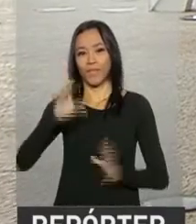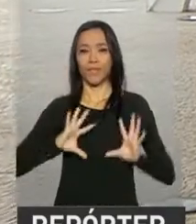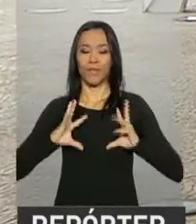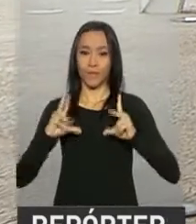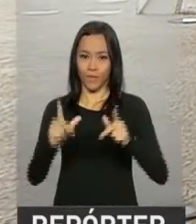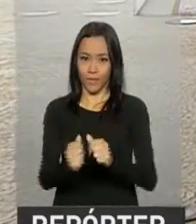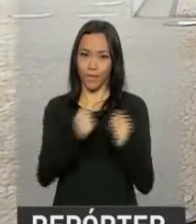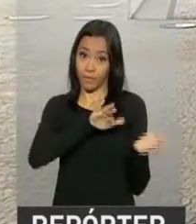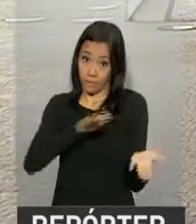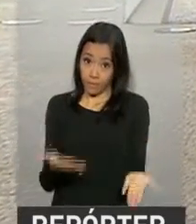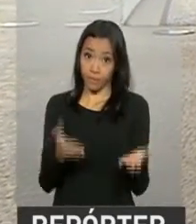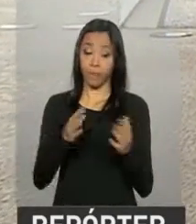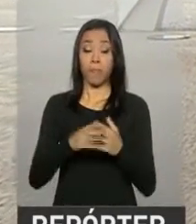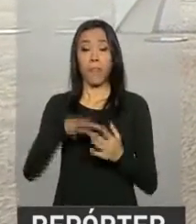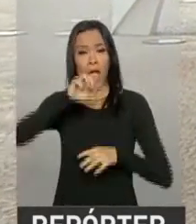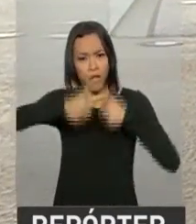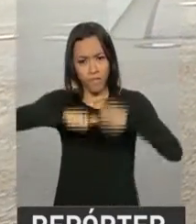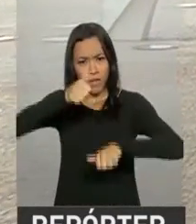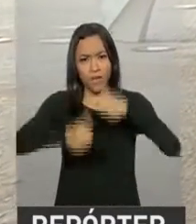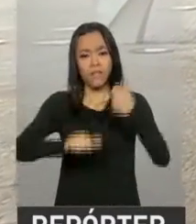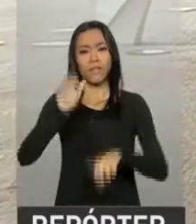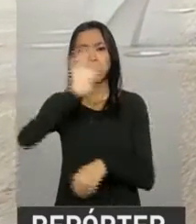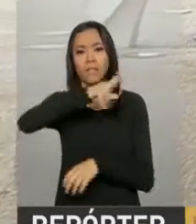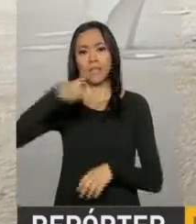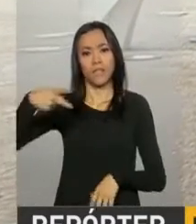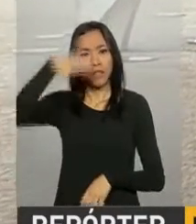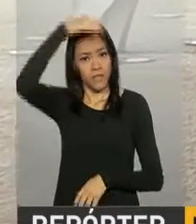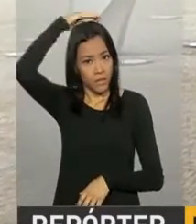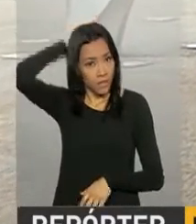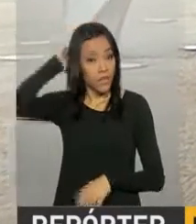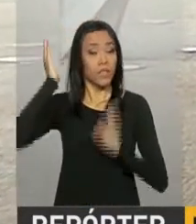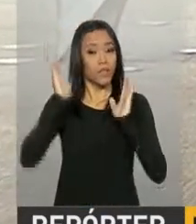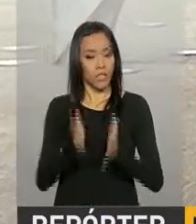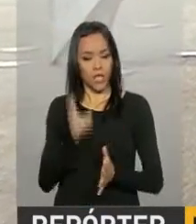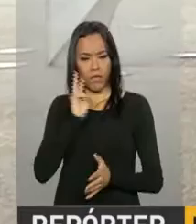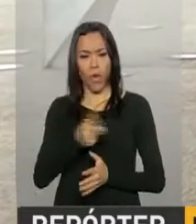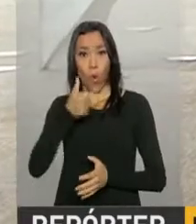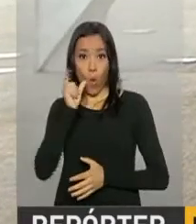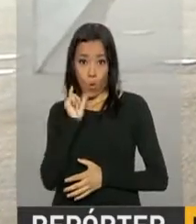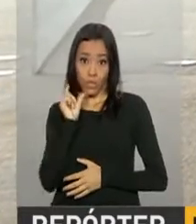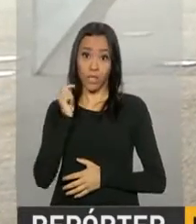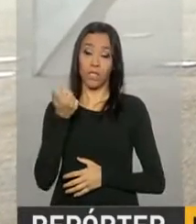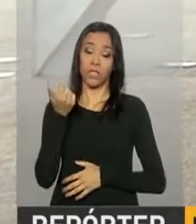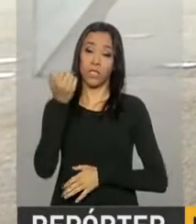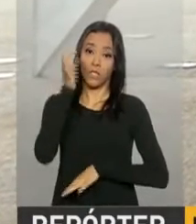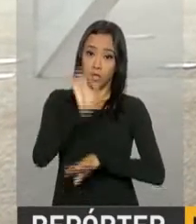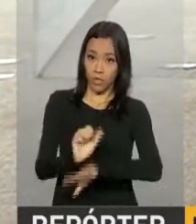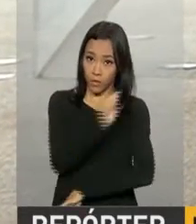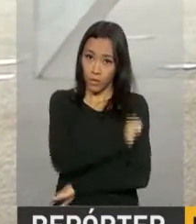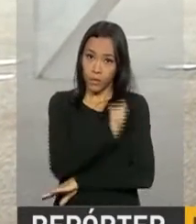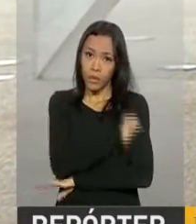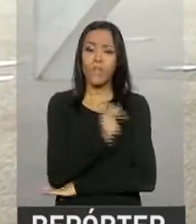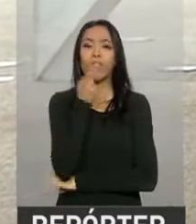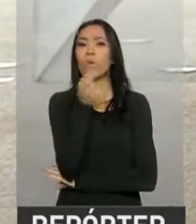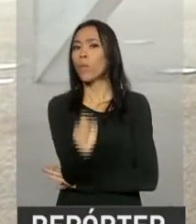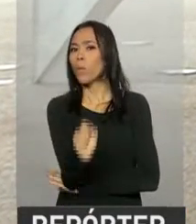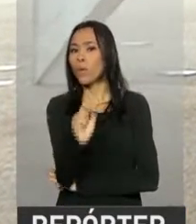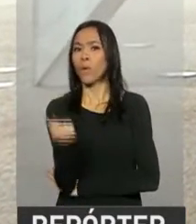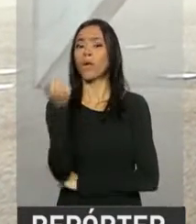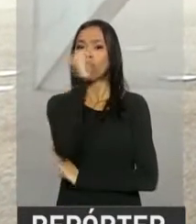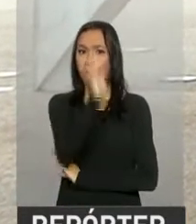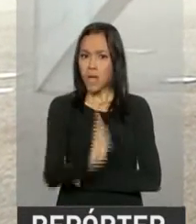leandro do balanço que o presidente em exercício michel temer fez os jogos olímpicos ontem no rio de janeiro ele disse que o brasil vai alcançar